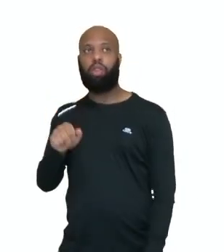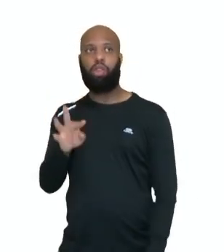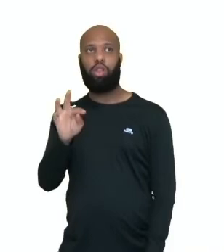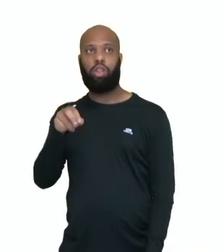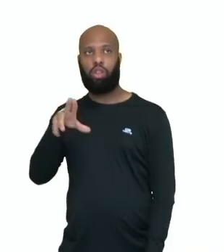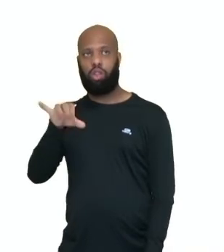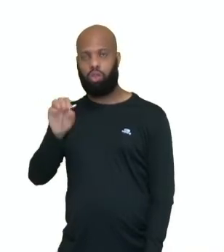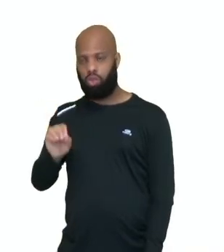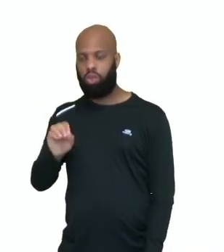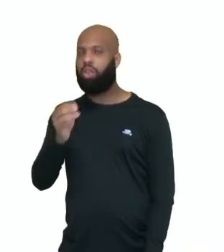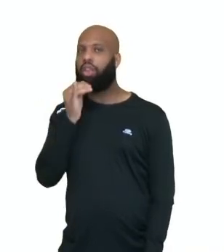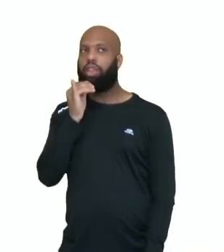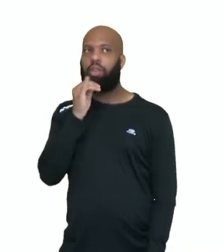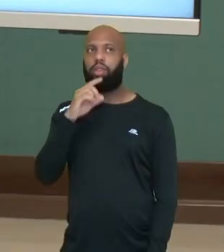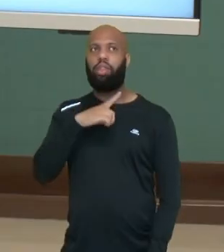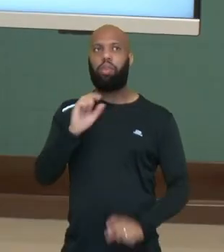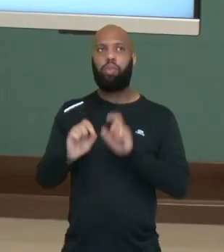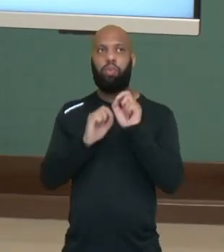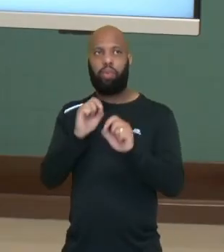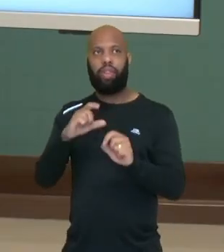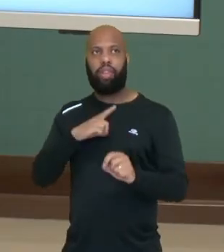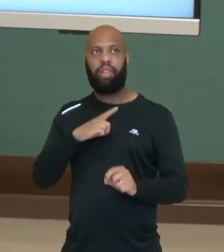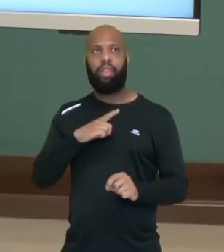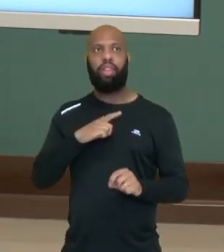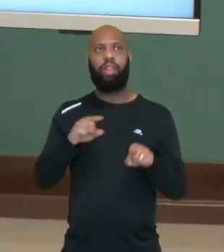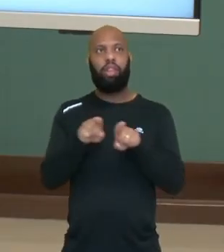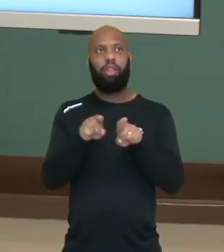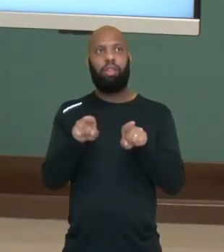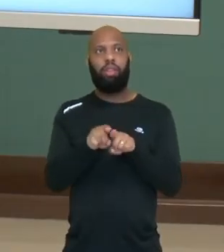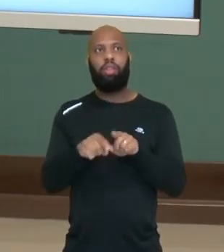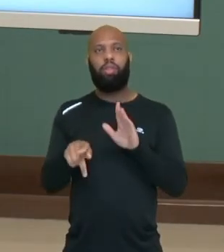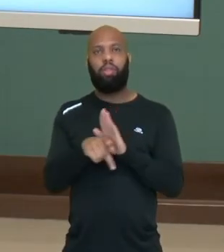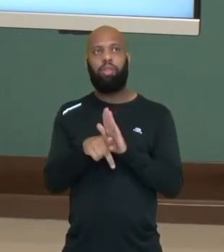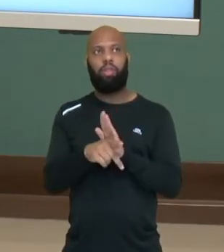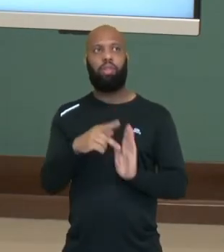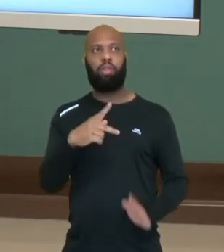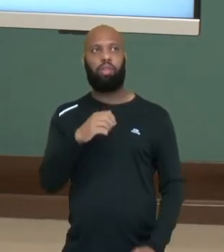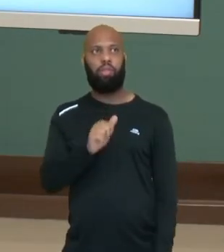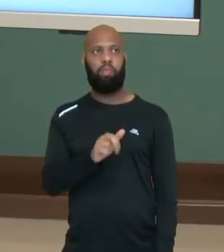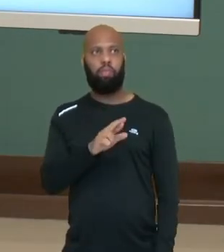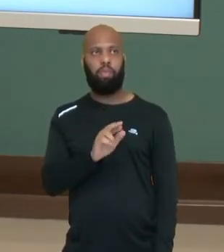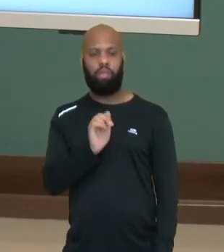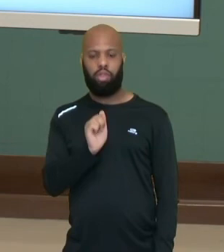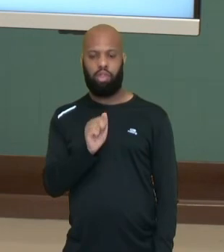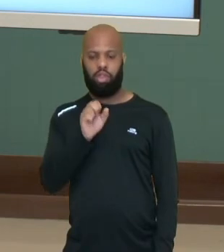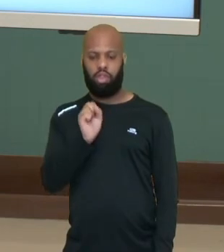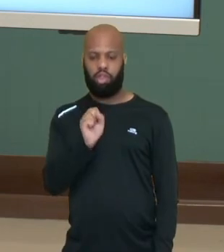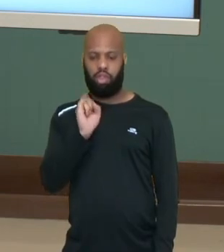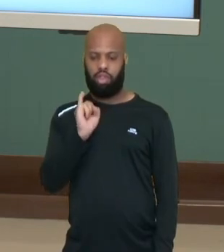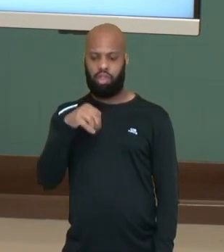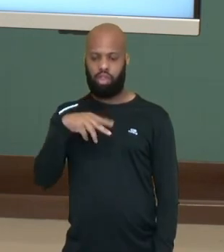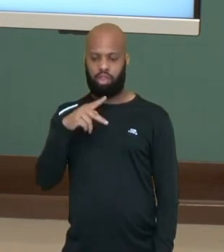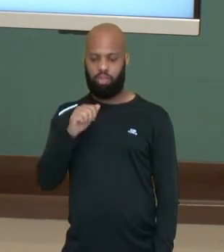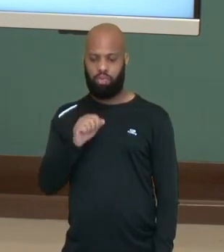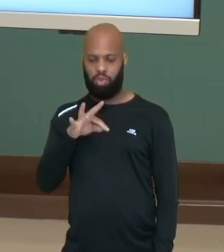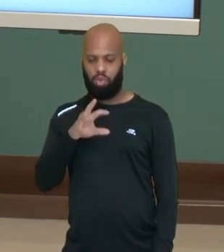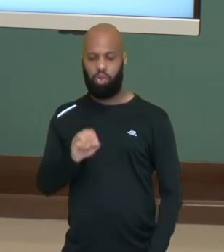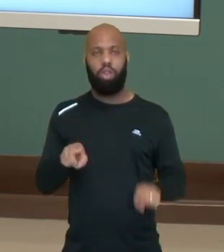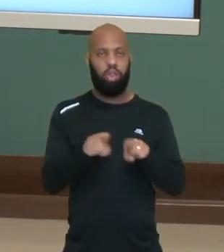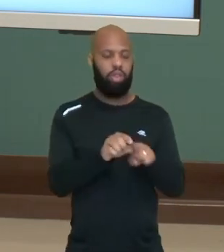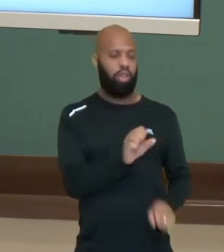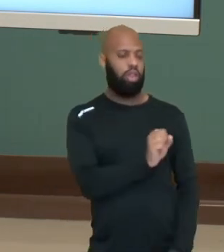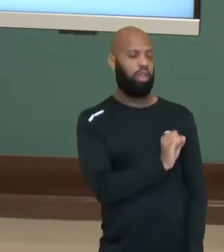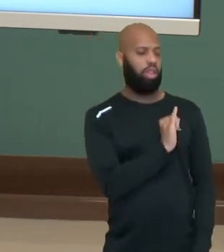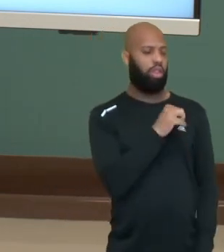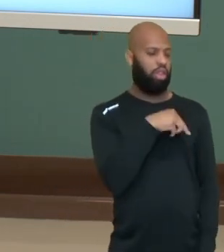nervosos involuntários que a gente tem, além, né, do parassimpático e simpático, que a gente vai comentar, que são aqueles momentos, por exemplo, o